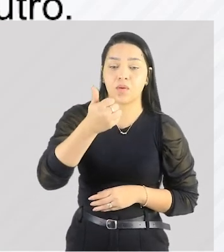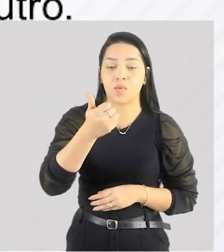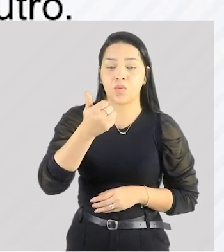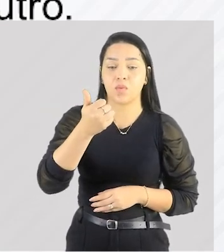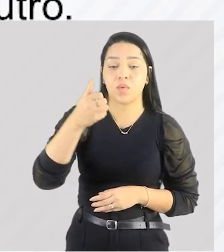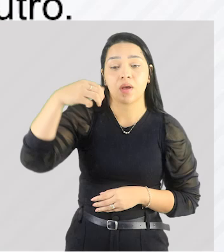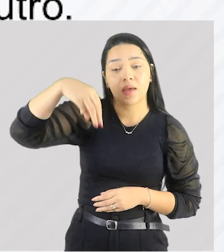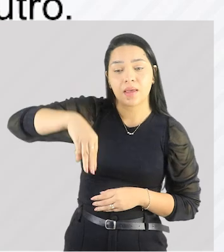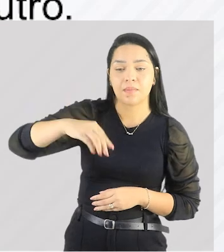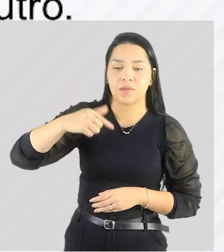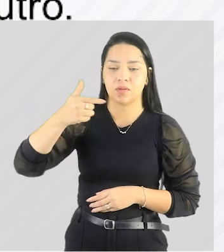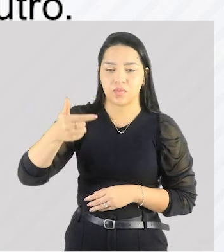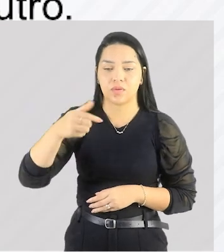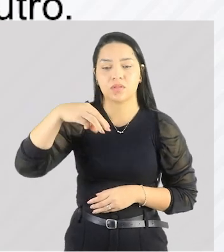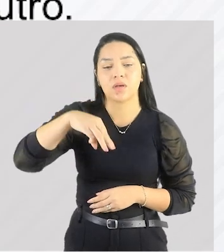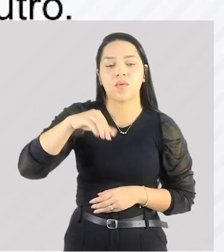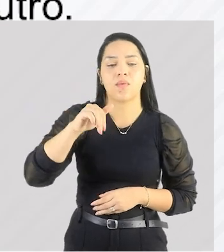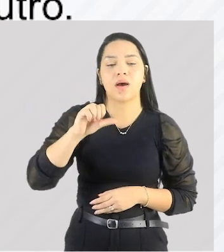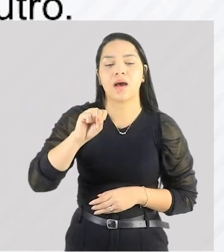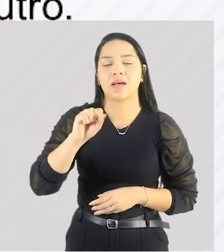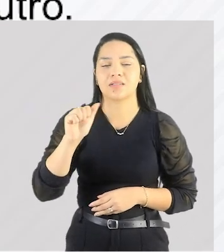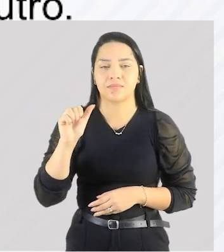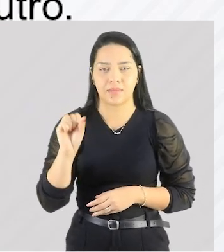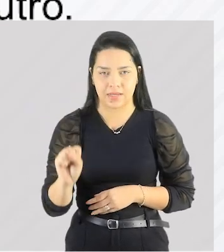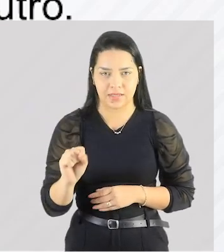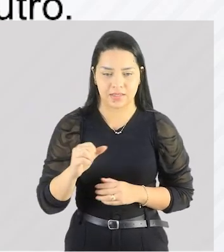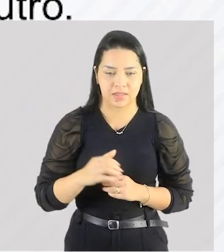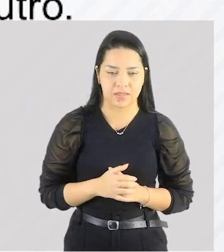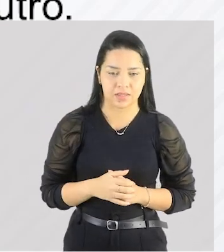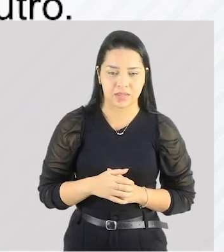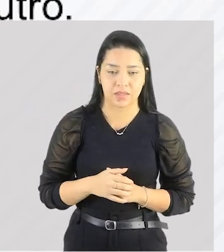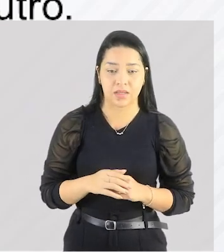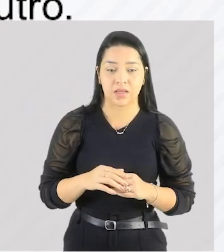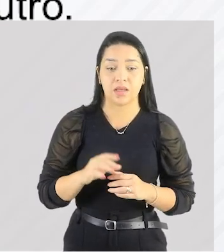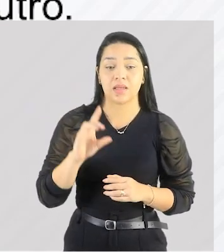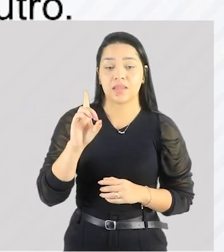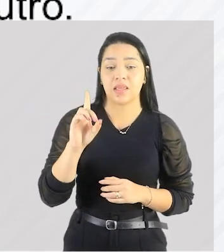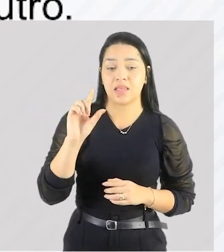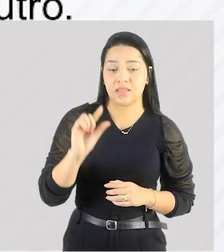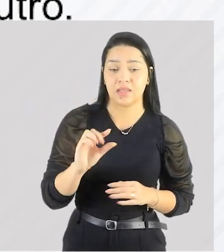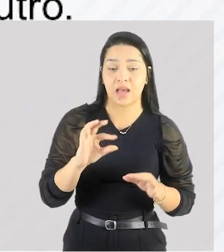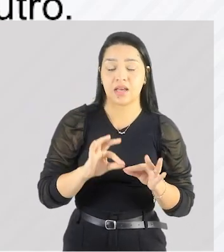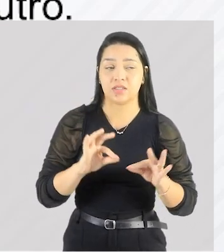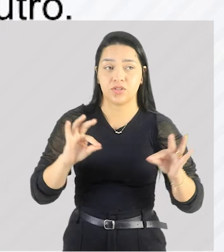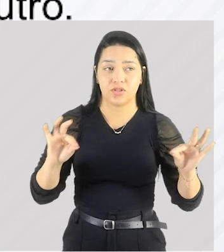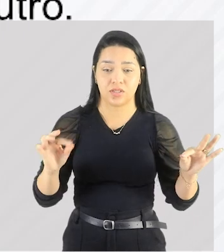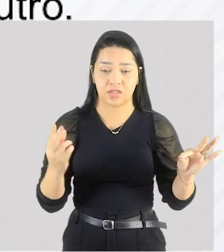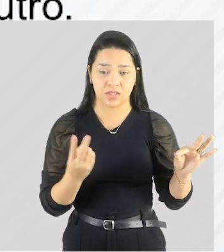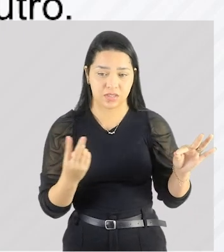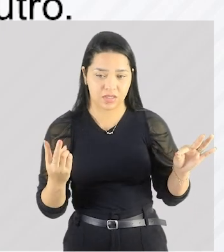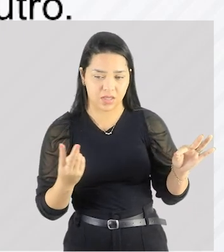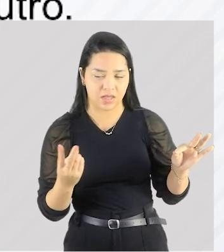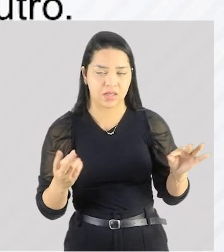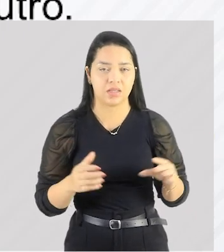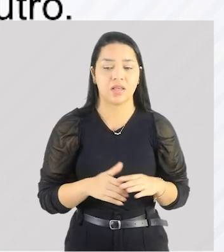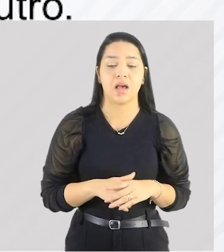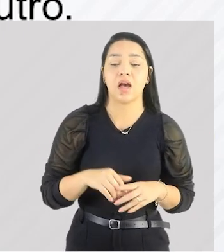força entre dois objetos. Ela é dada pela equação. Para colocar